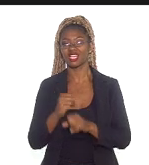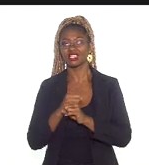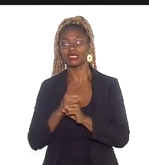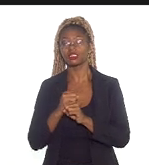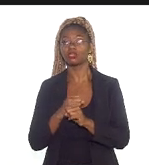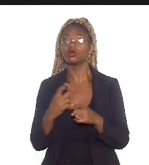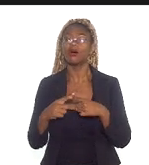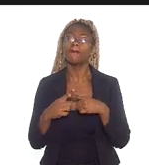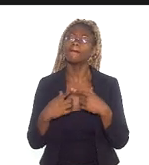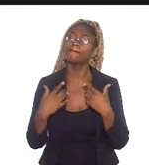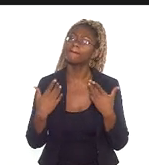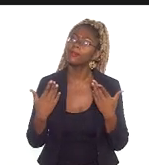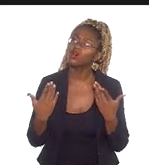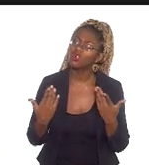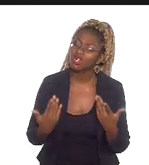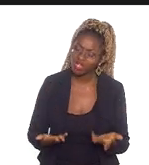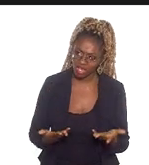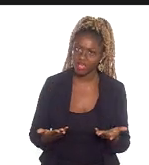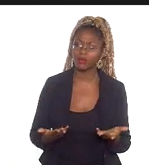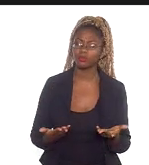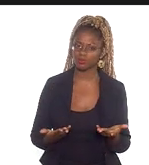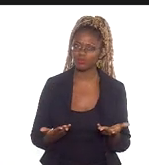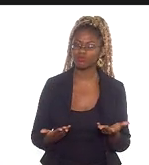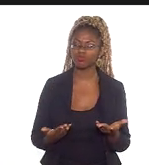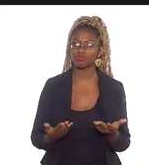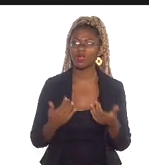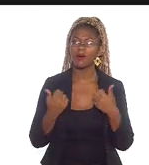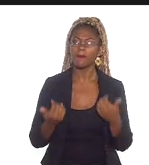que que a parte